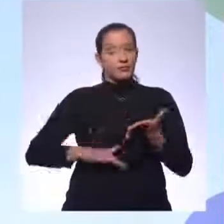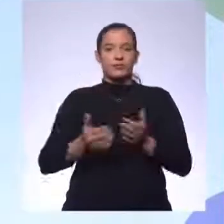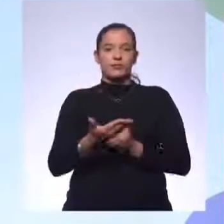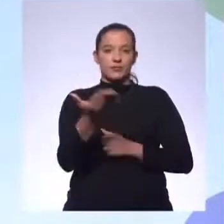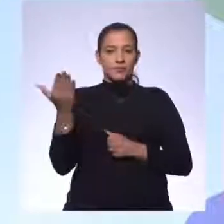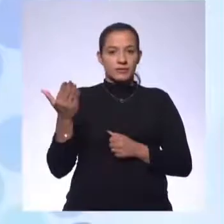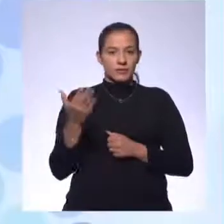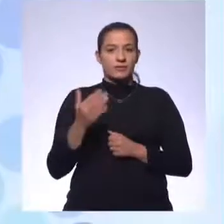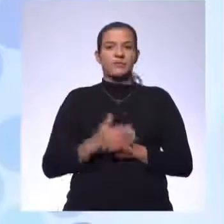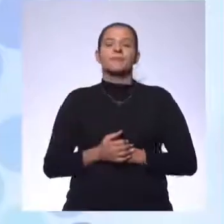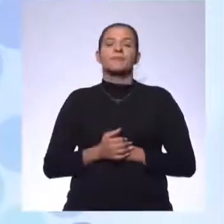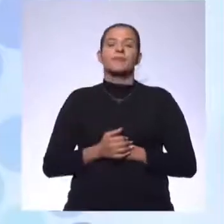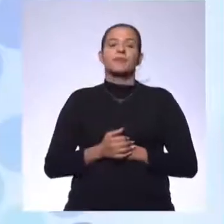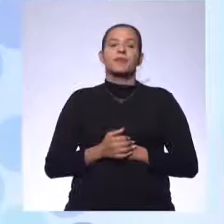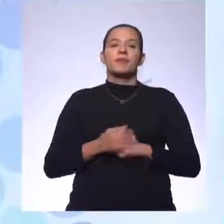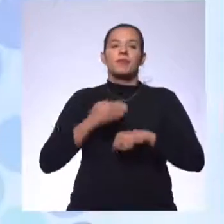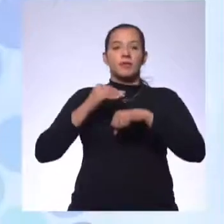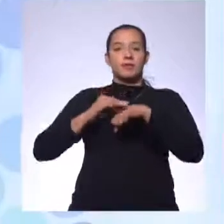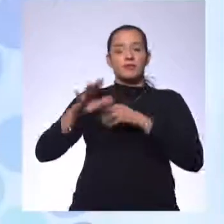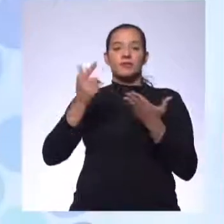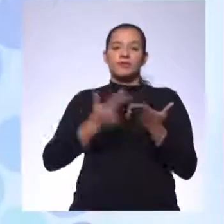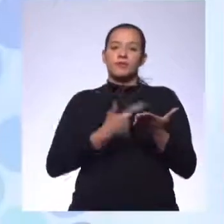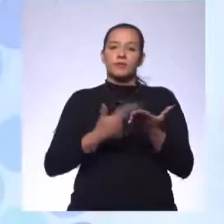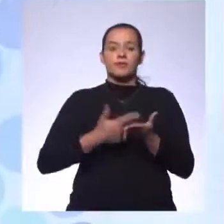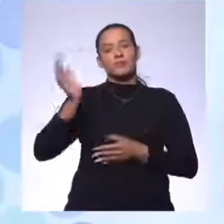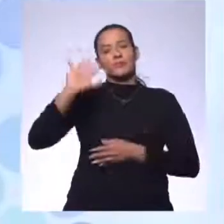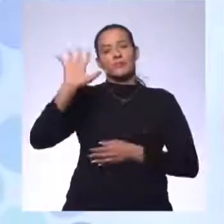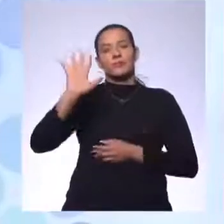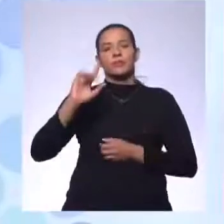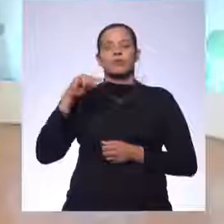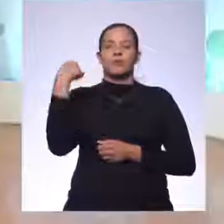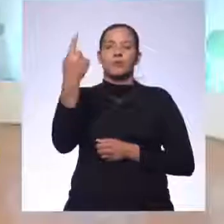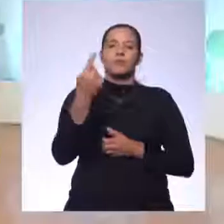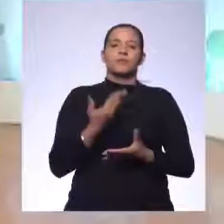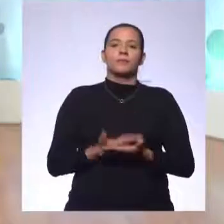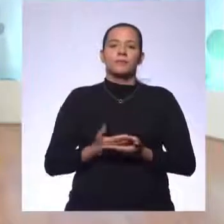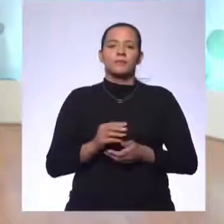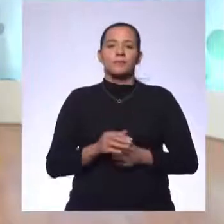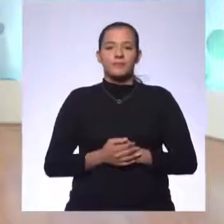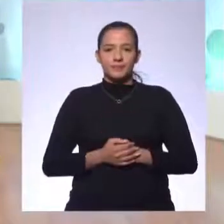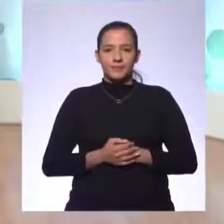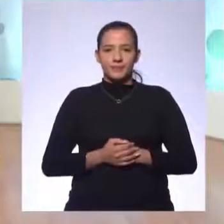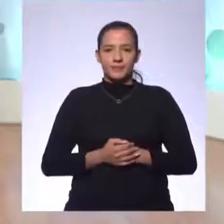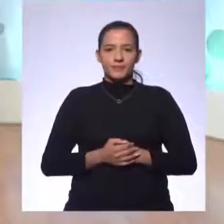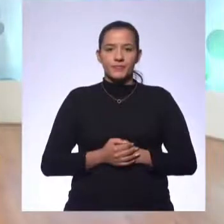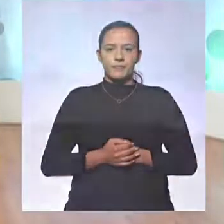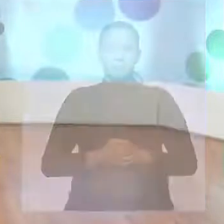Estou louco para ver as suas indicações de leitura. Um grande abraço, tchau, tchau. Até a próxima. Tchau, gente.